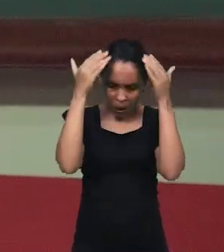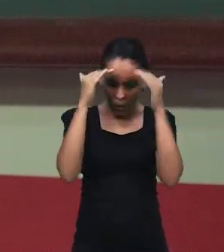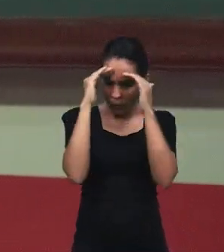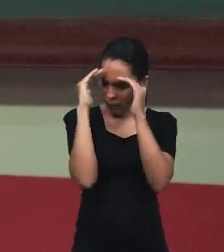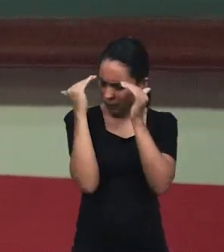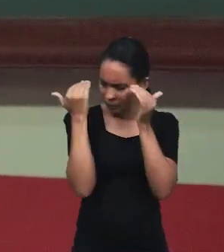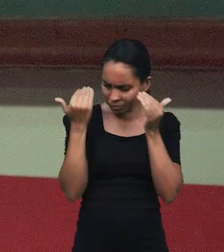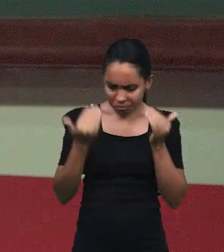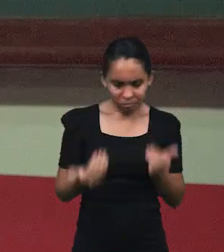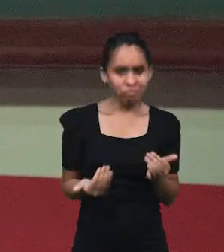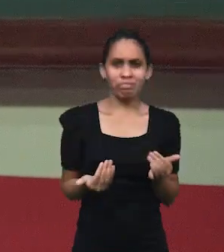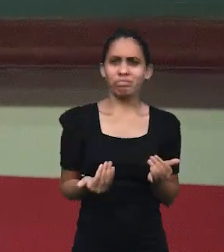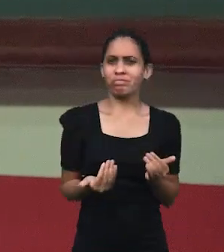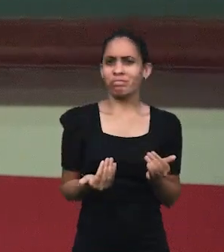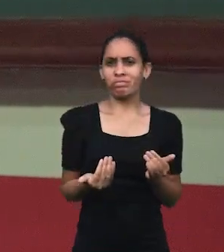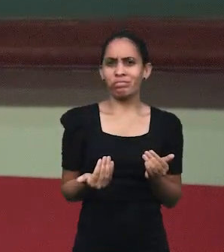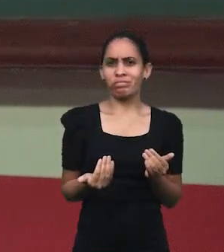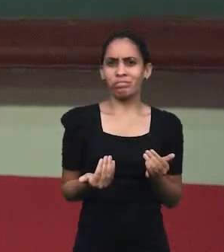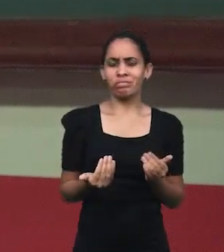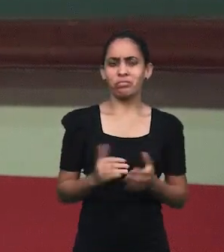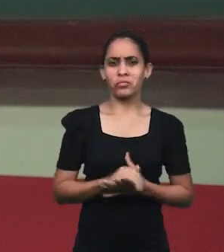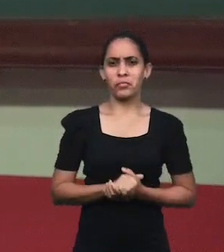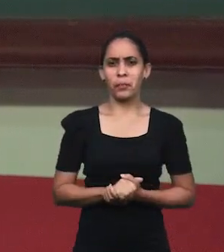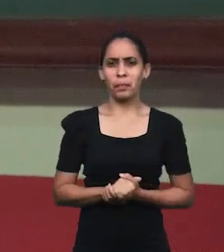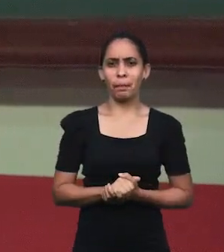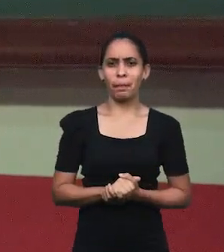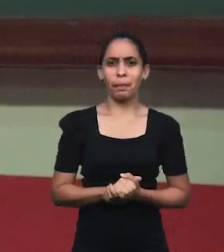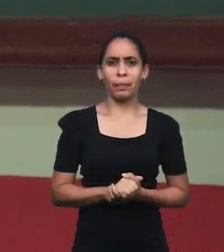matou. Os reis se corromperam.